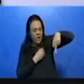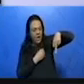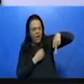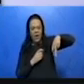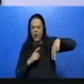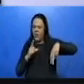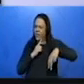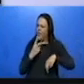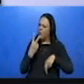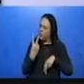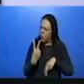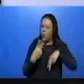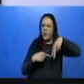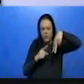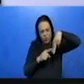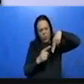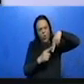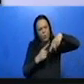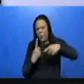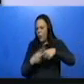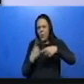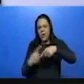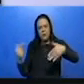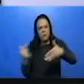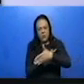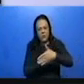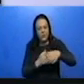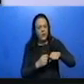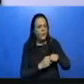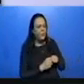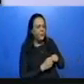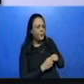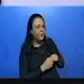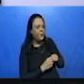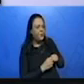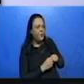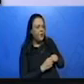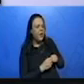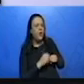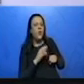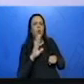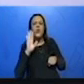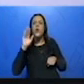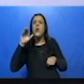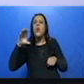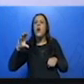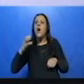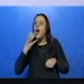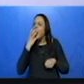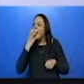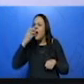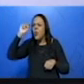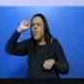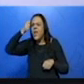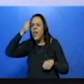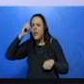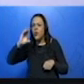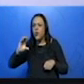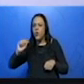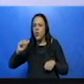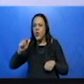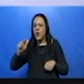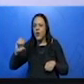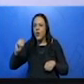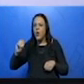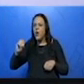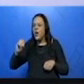pernas, por que você está me perguntando? E aí, Cão Negro, que é justamente o apelido desse outro pirata, tá? E